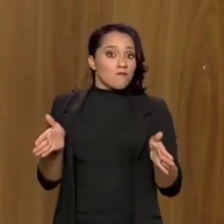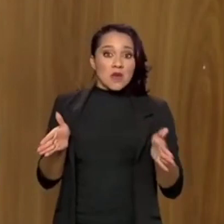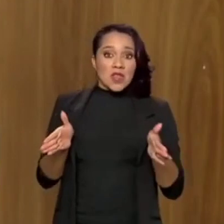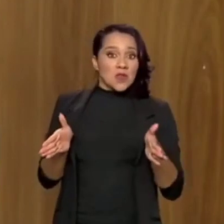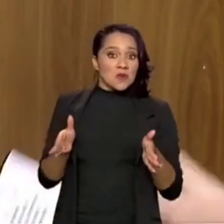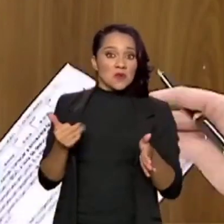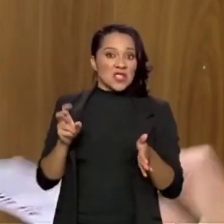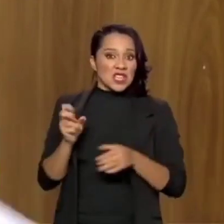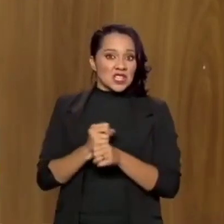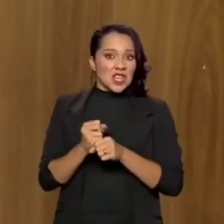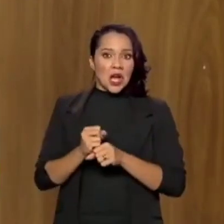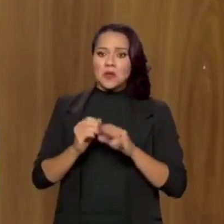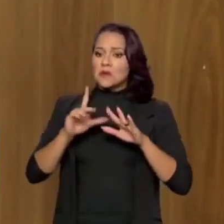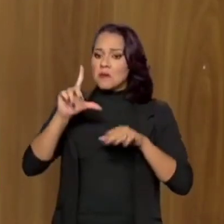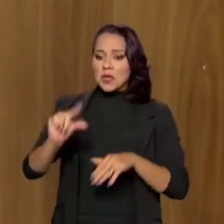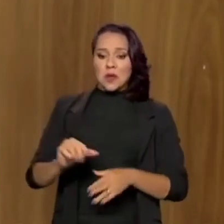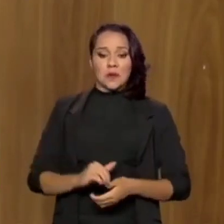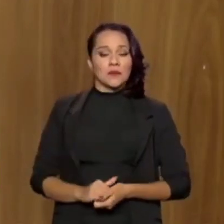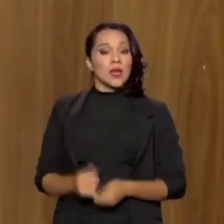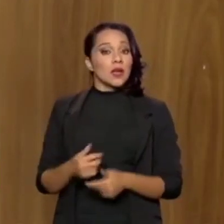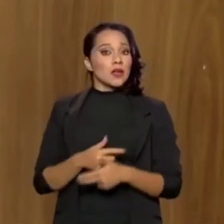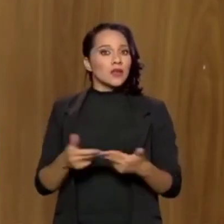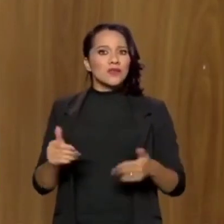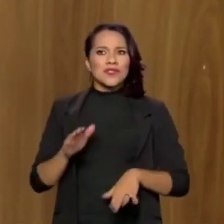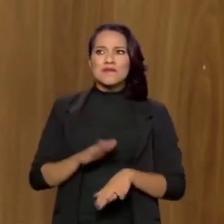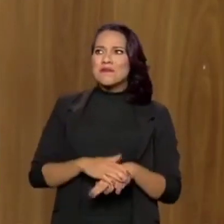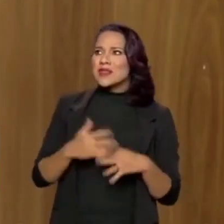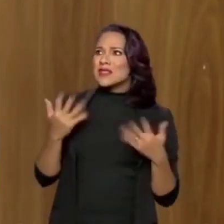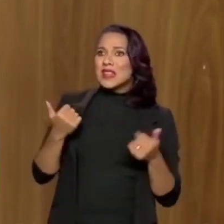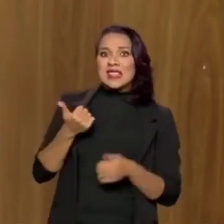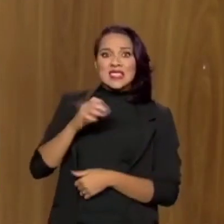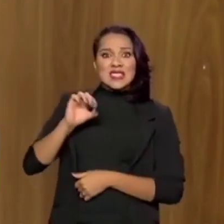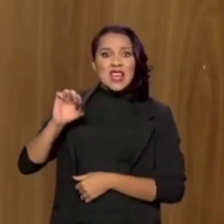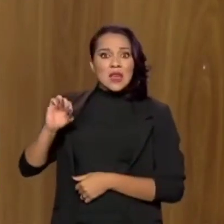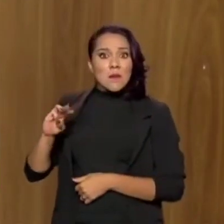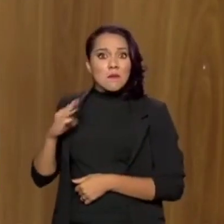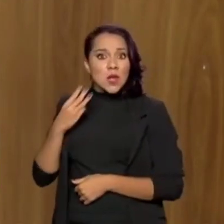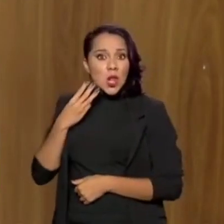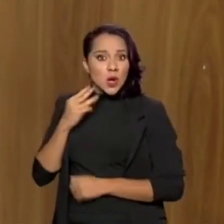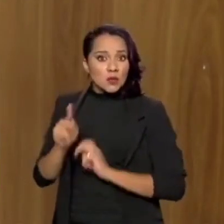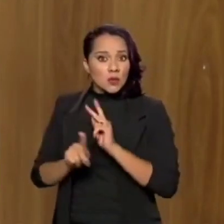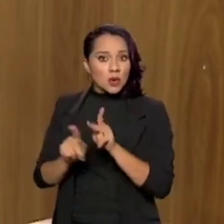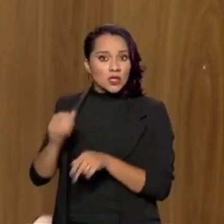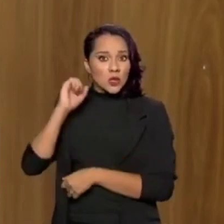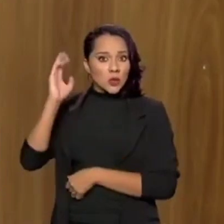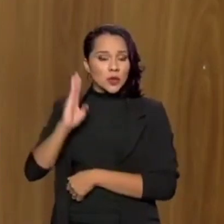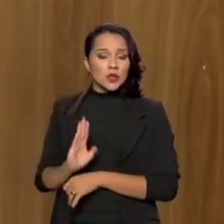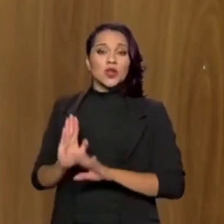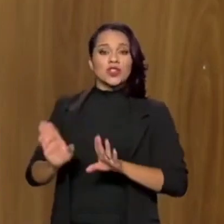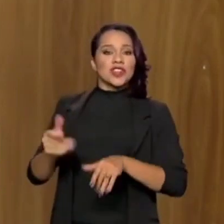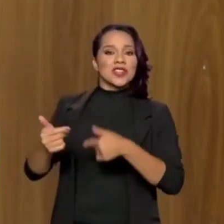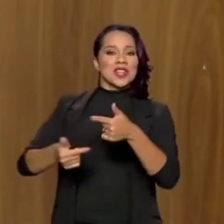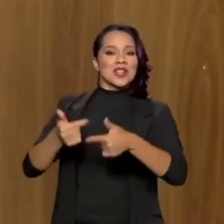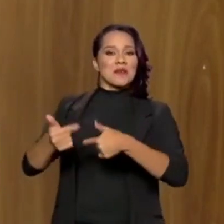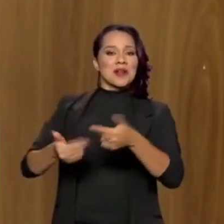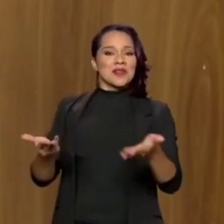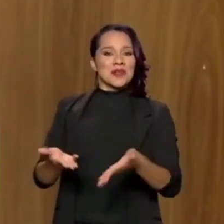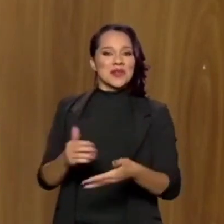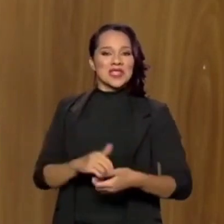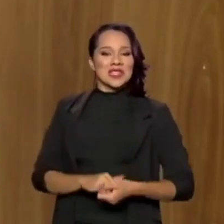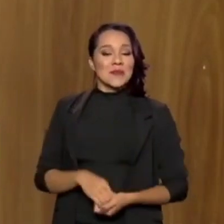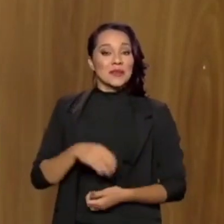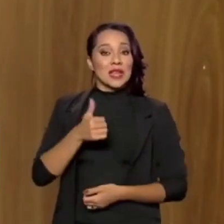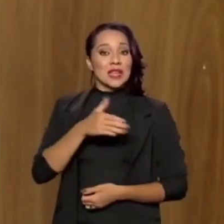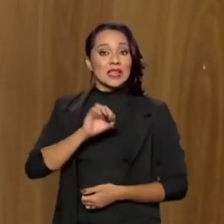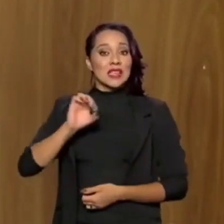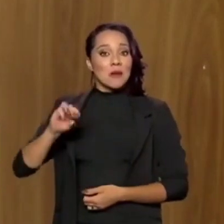E a coisa mais bonita, 100 milhões de brasileiros estão trabalhando hoje.